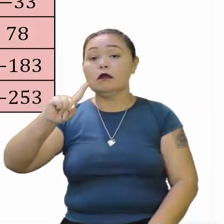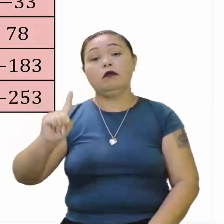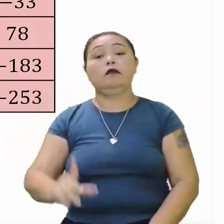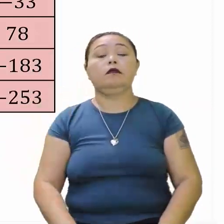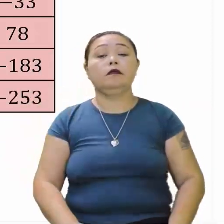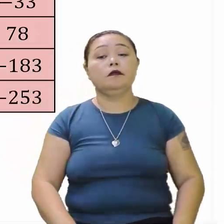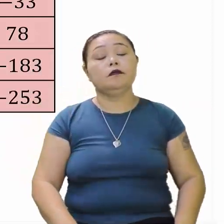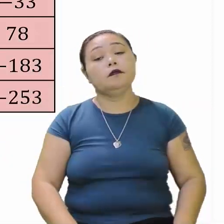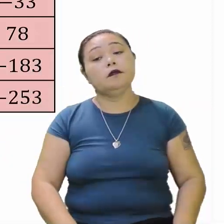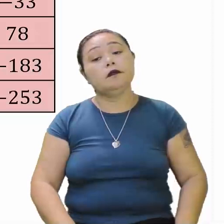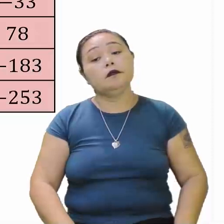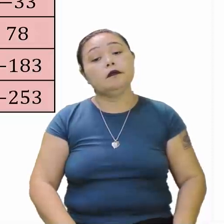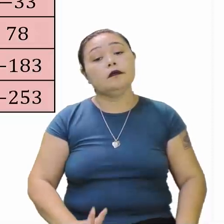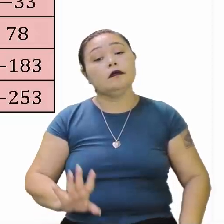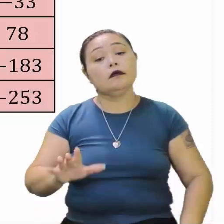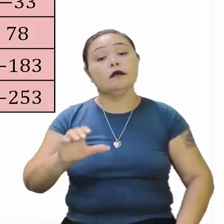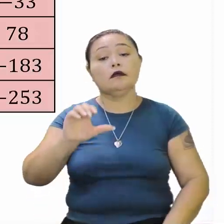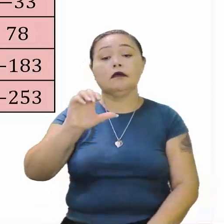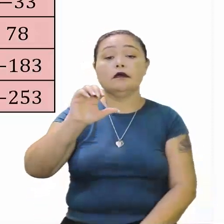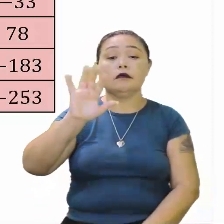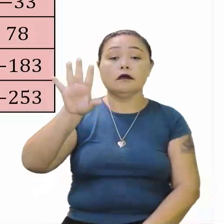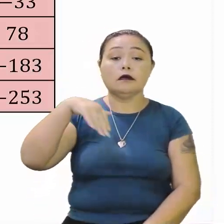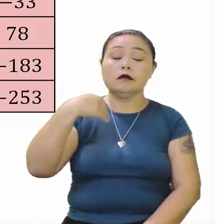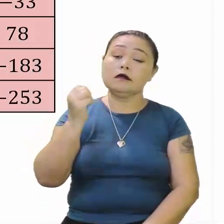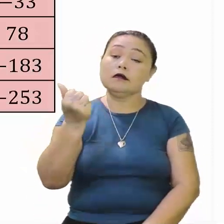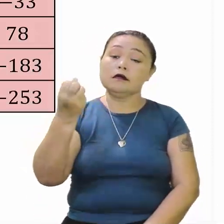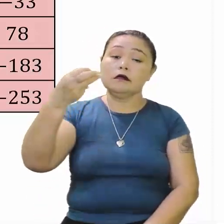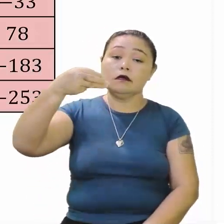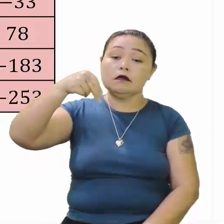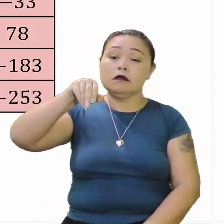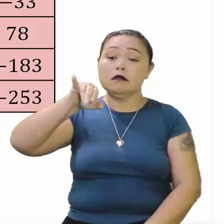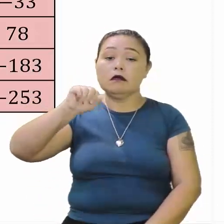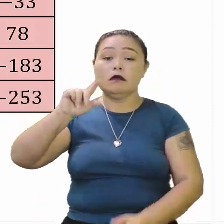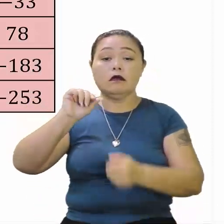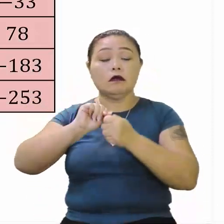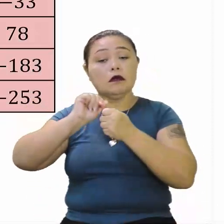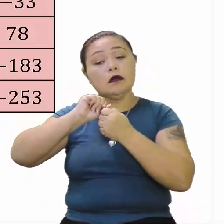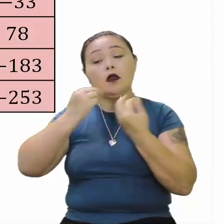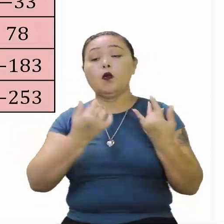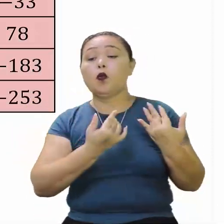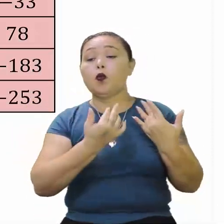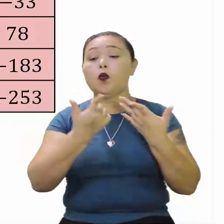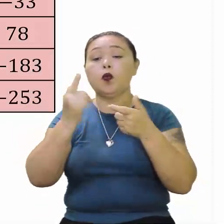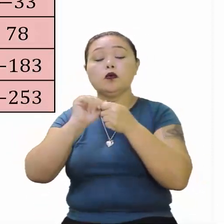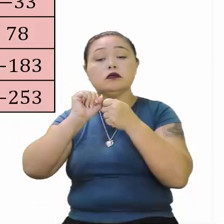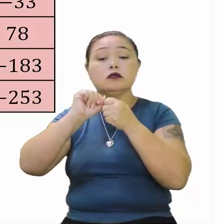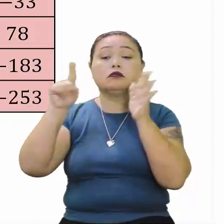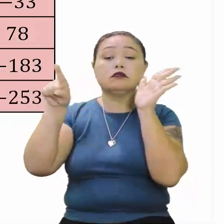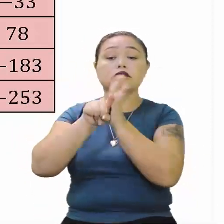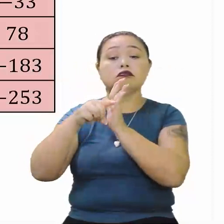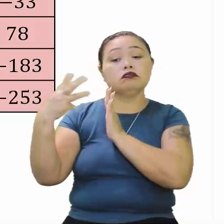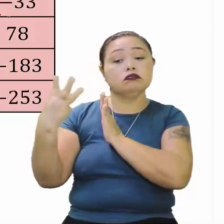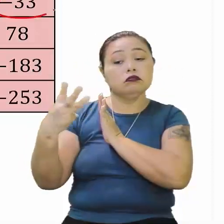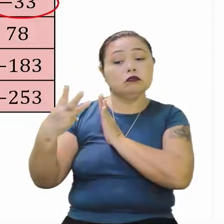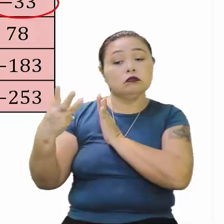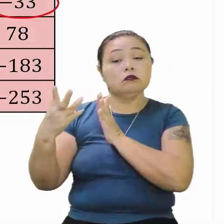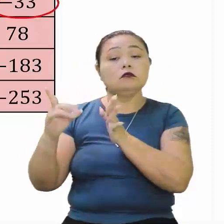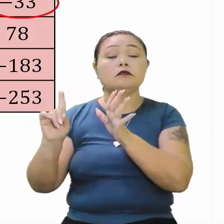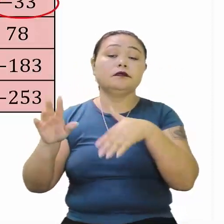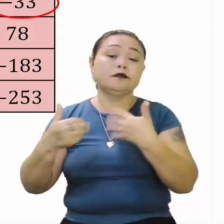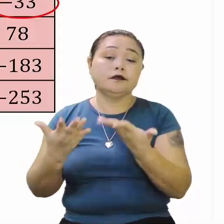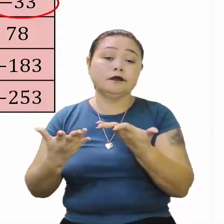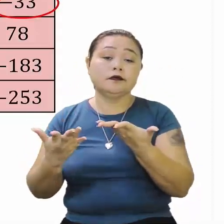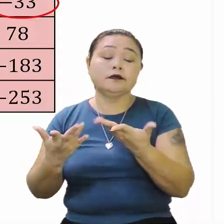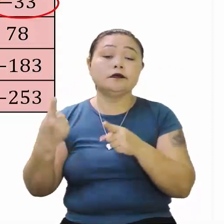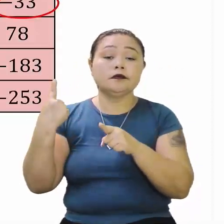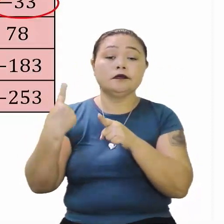fusão. A amônia, por que a amônia é gás? Porque ela já está na fase gasosa a menos 33 graus, tá bom?